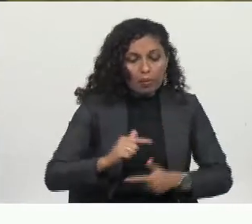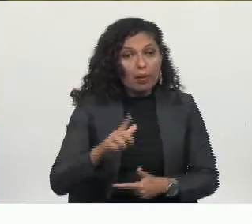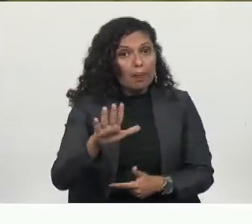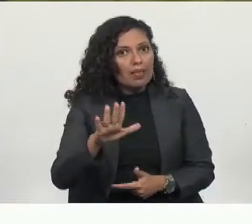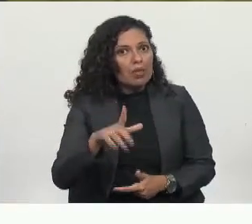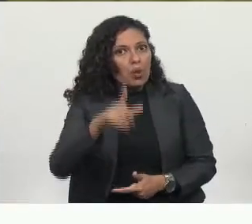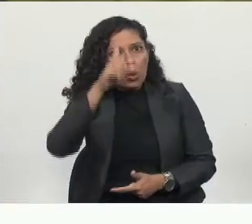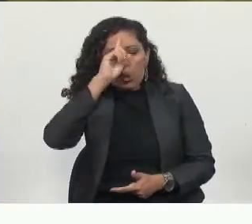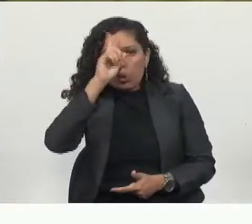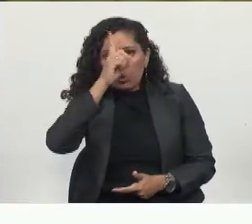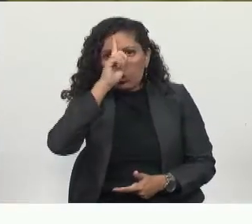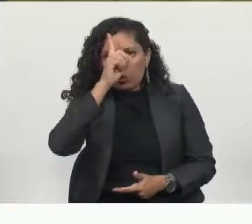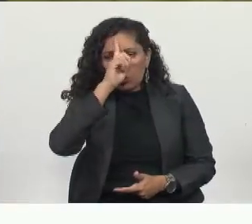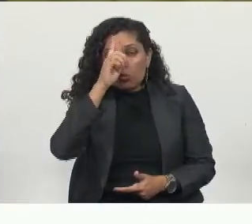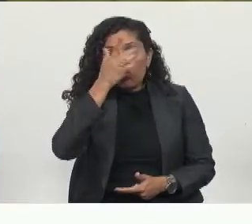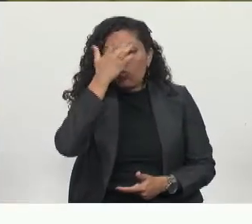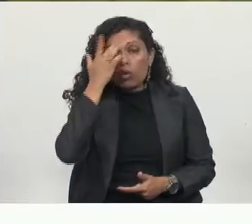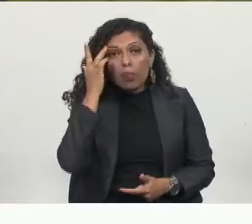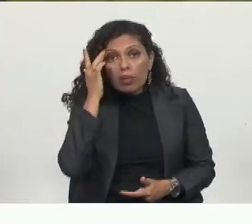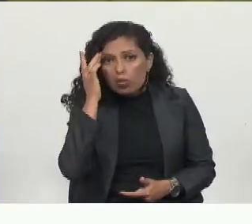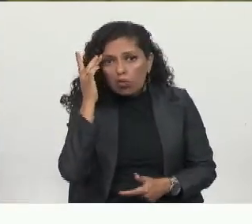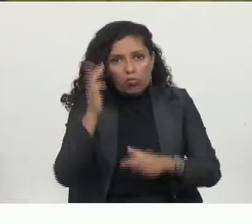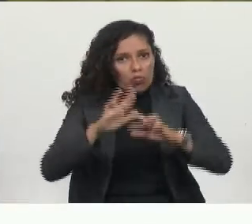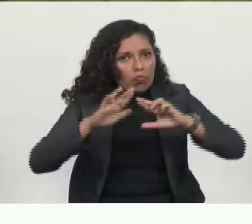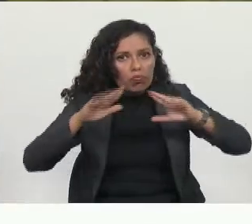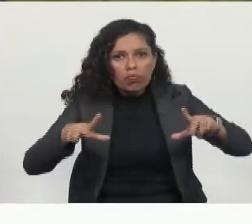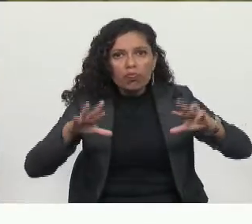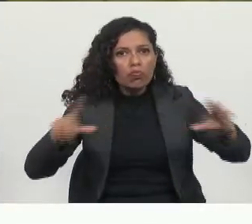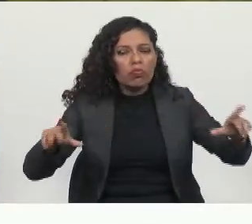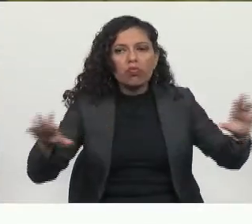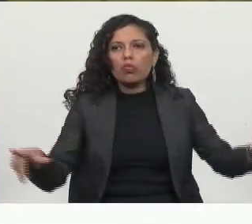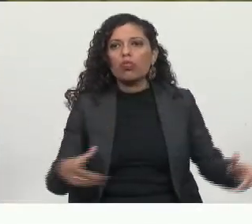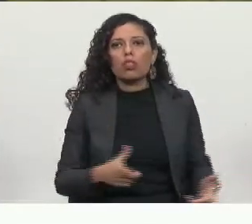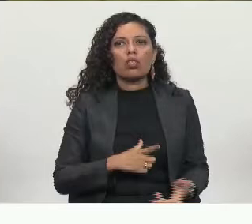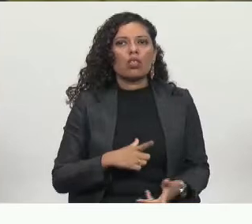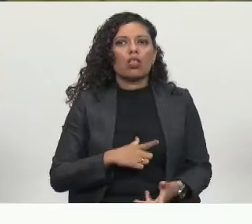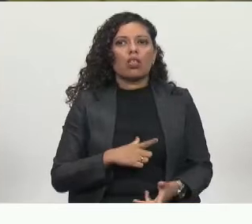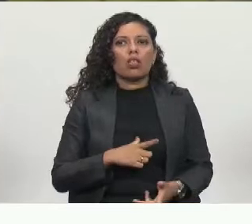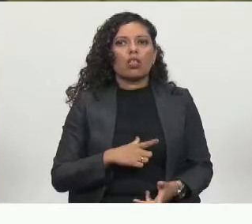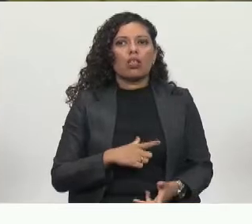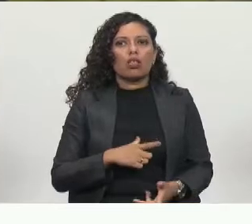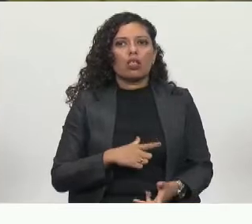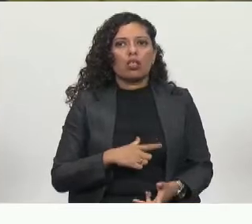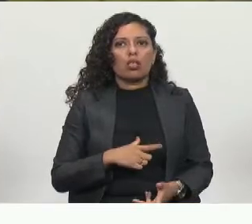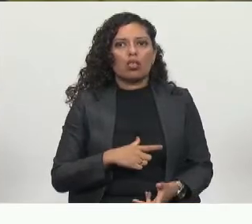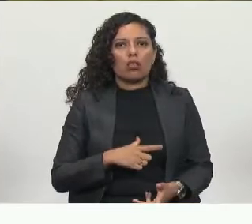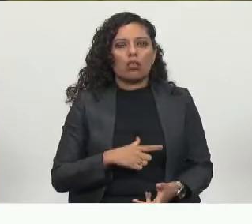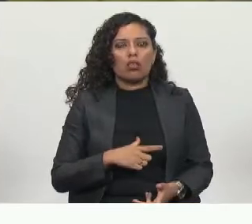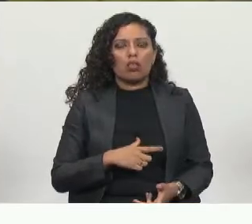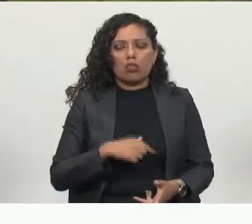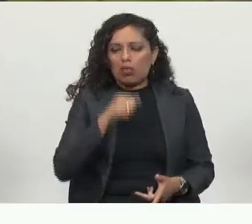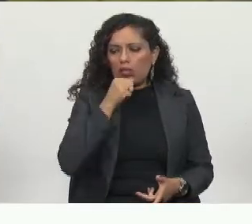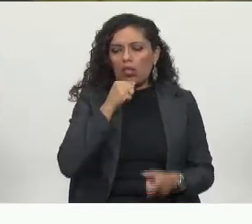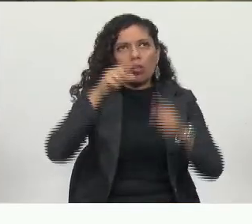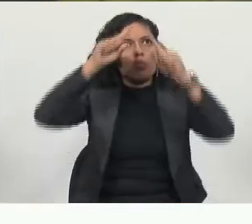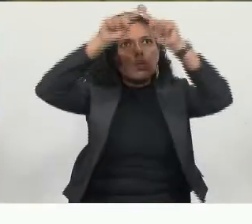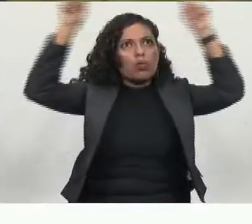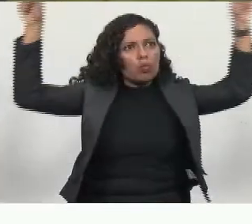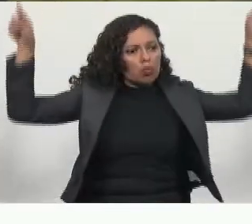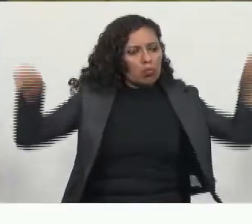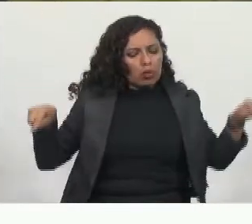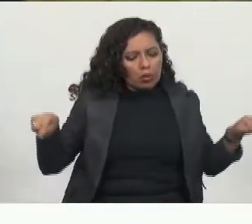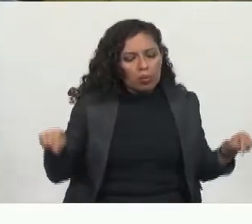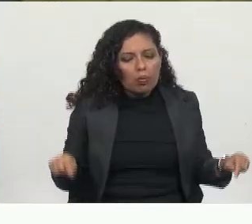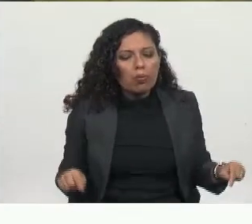tão diferenciado que o cara, às vezes, não consegue olhar todo mundo que entra. Até porque os detectores não ficam posicionados de uma forma adequada para impedir que uma